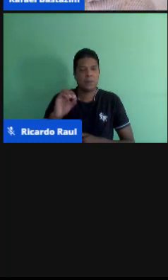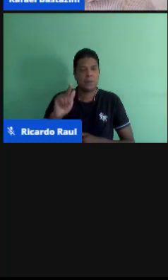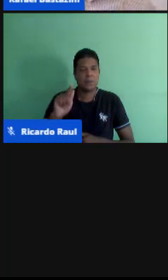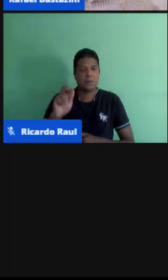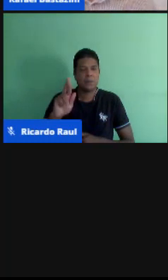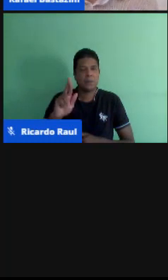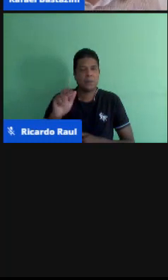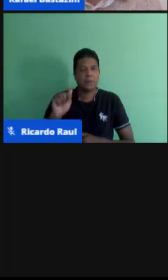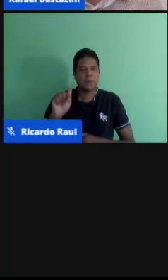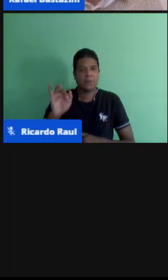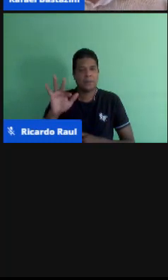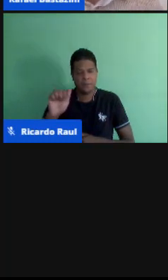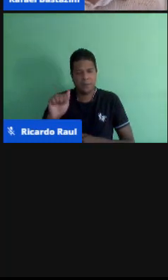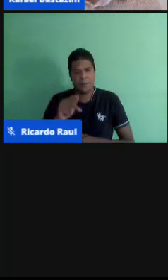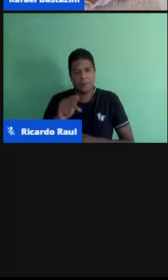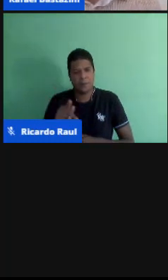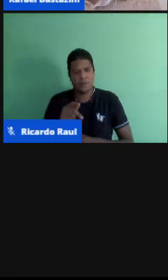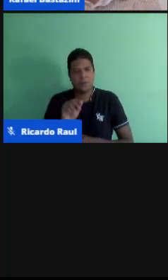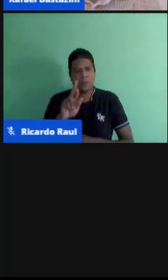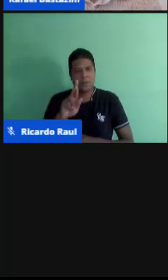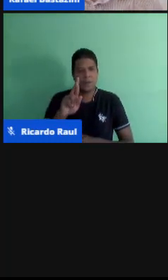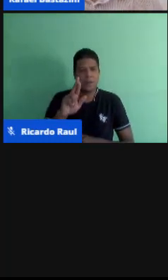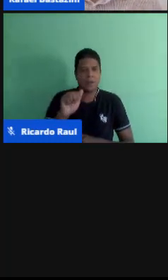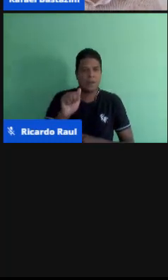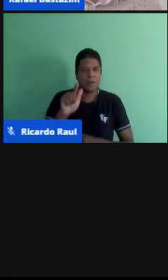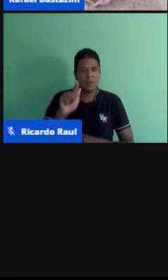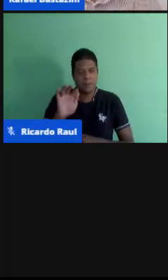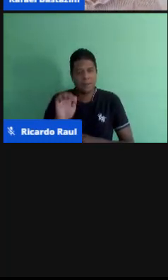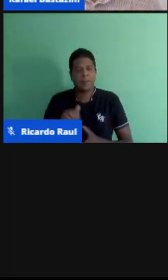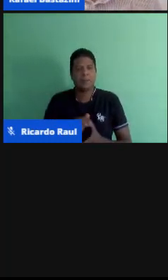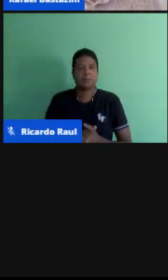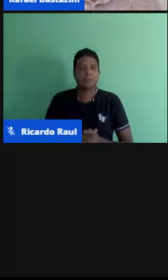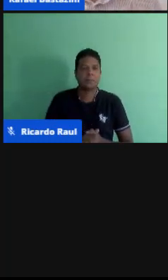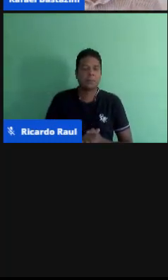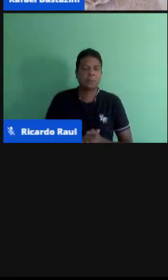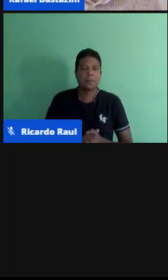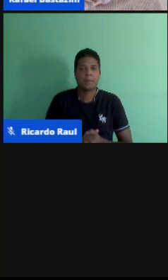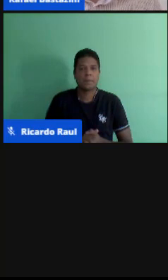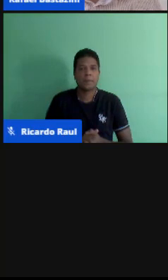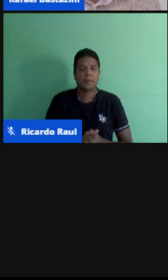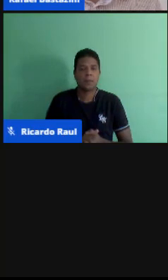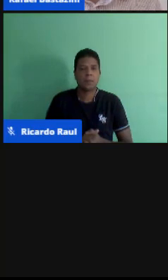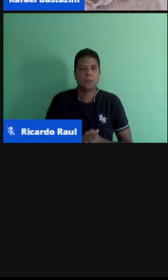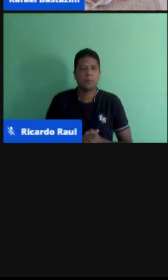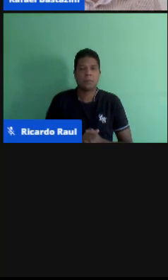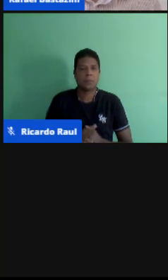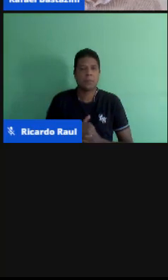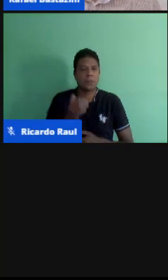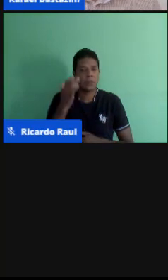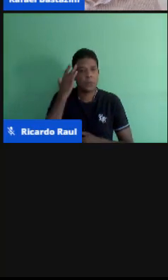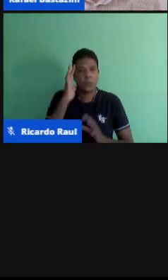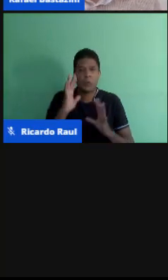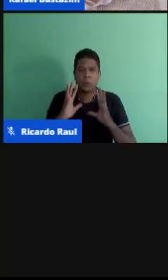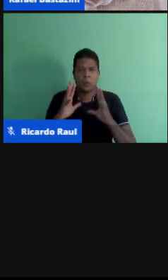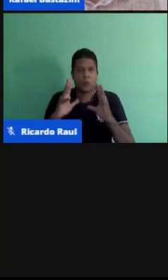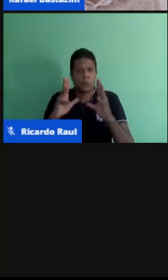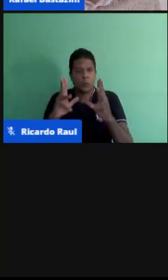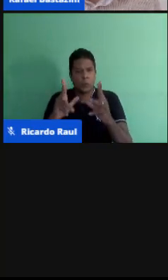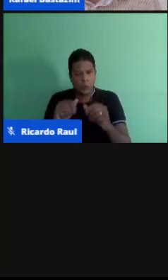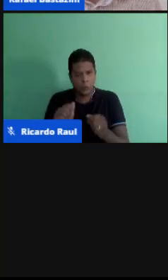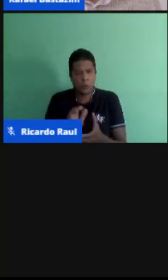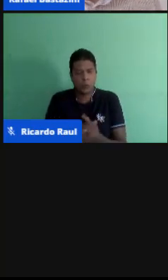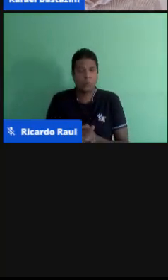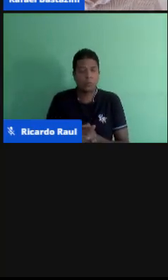né? É preciso acalmar os ânimos. Eu também não tenho domínio sobre ferramentas